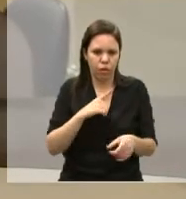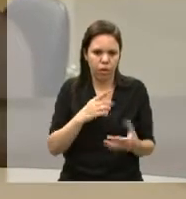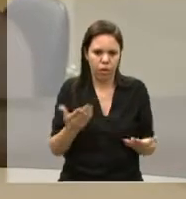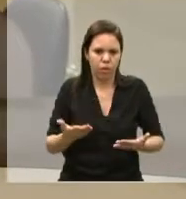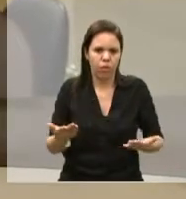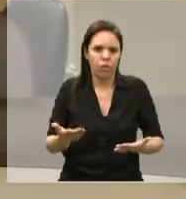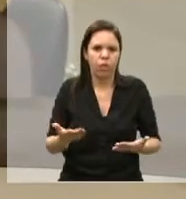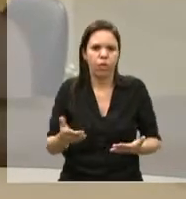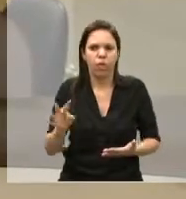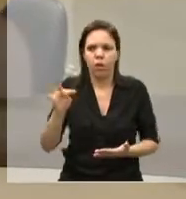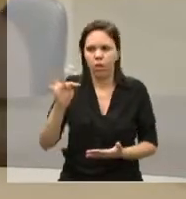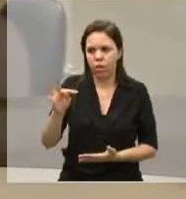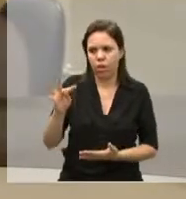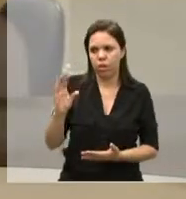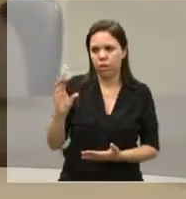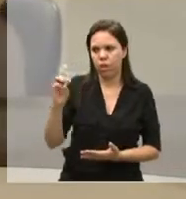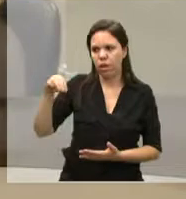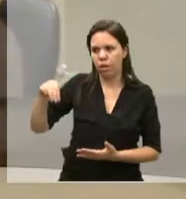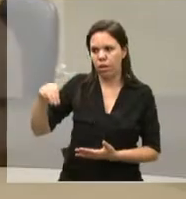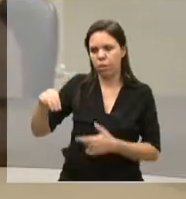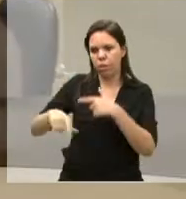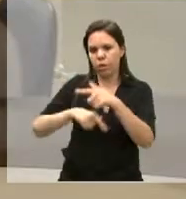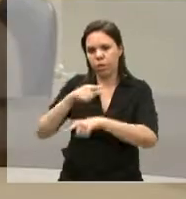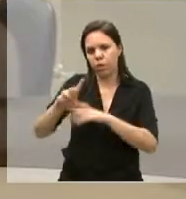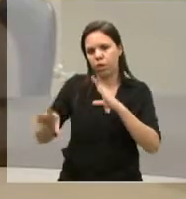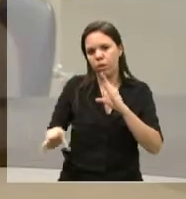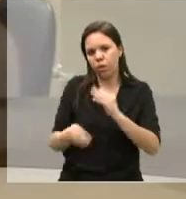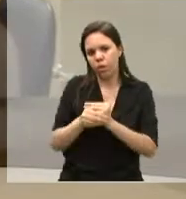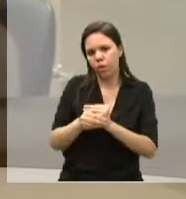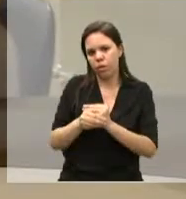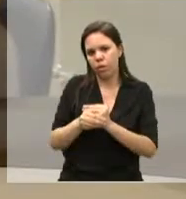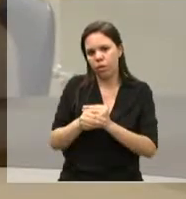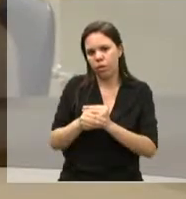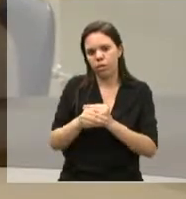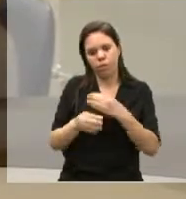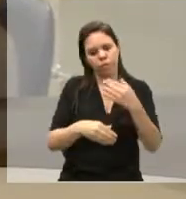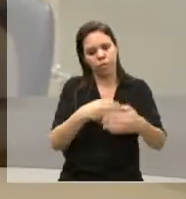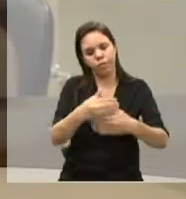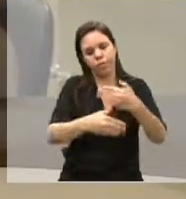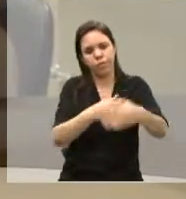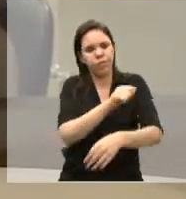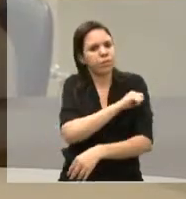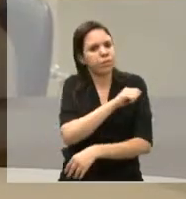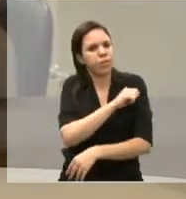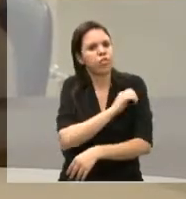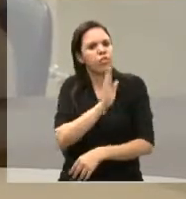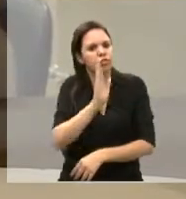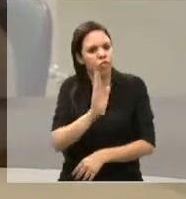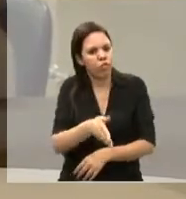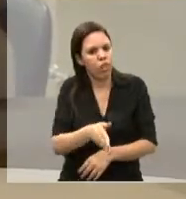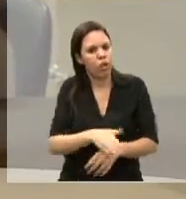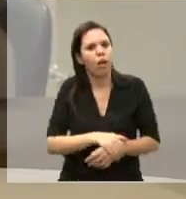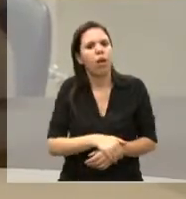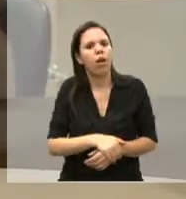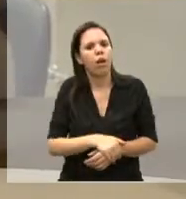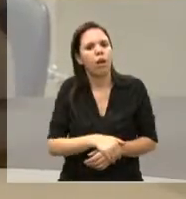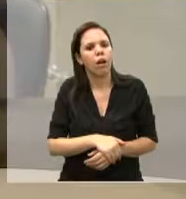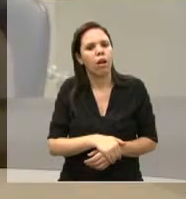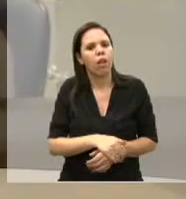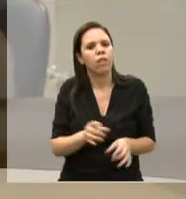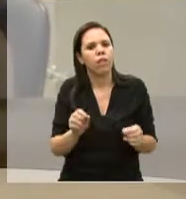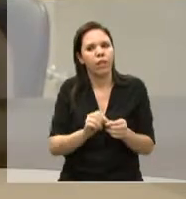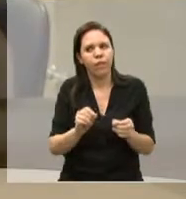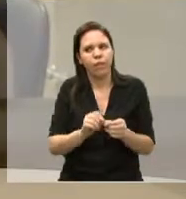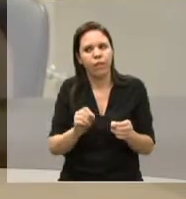um TCM, que é um trabalho de conclusão de módulo. Então, o aluno já vem do módulo que ele está fazendo,